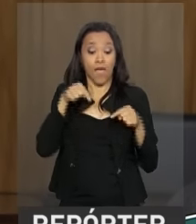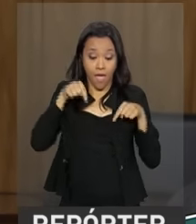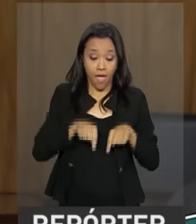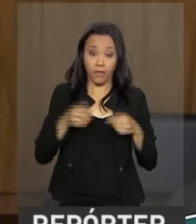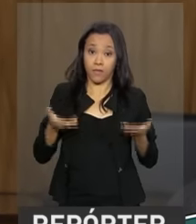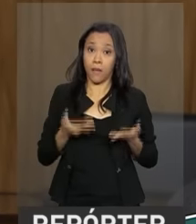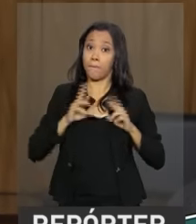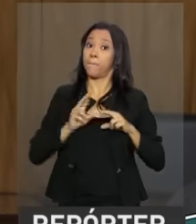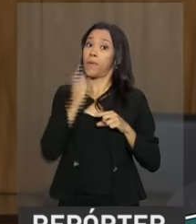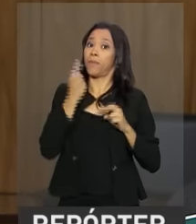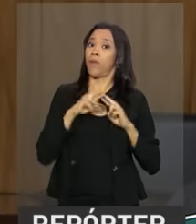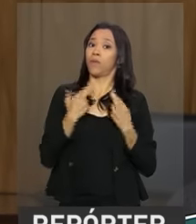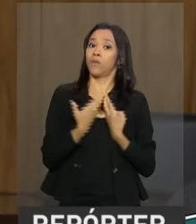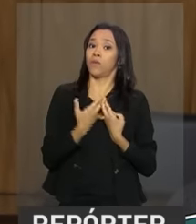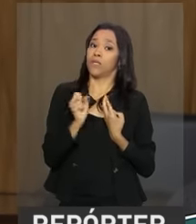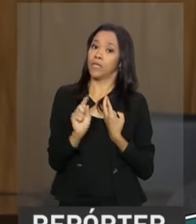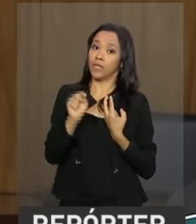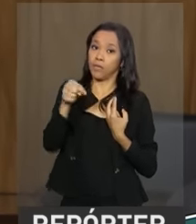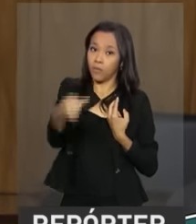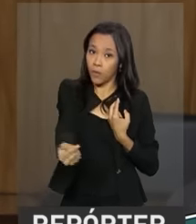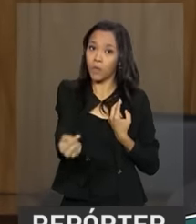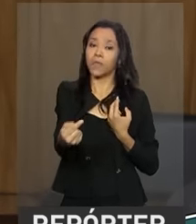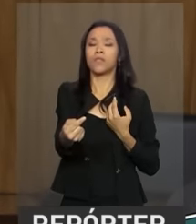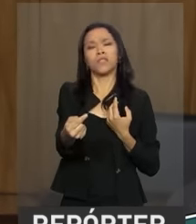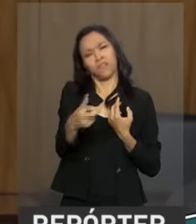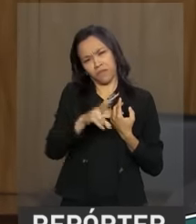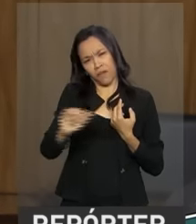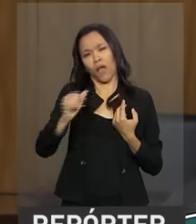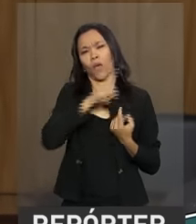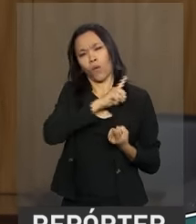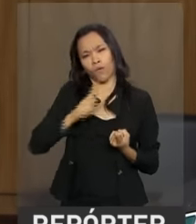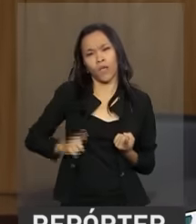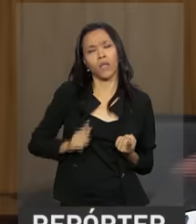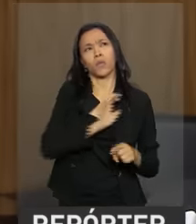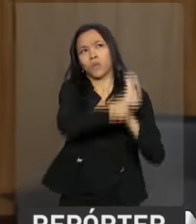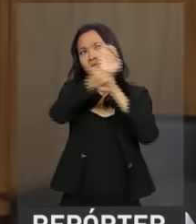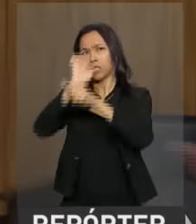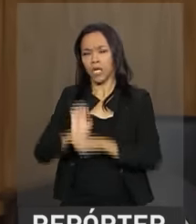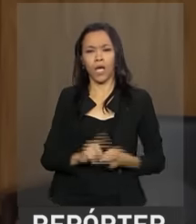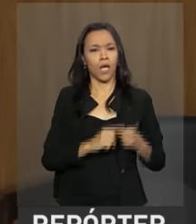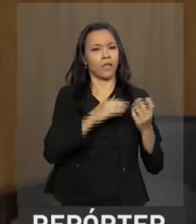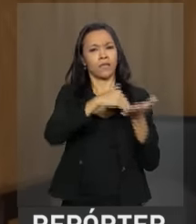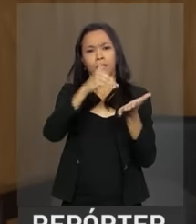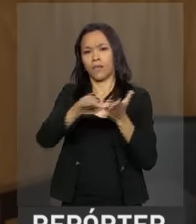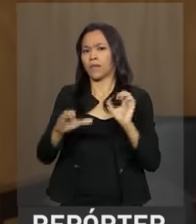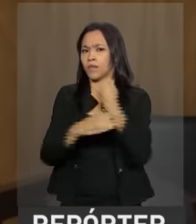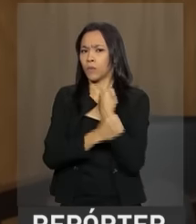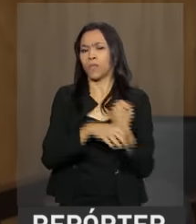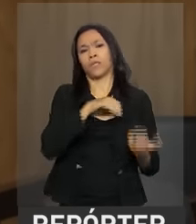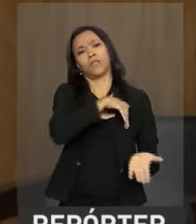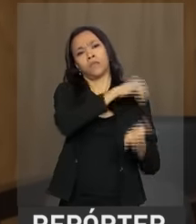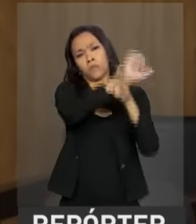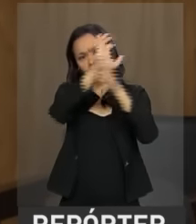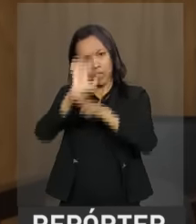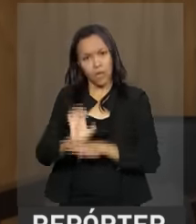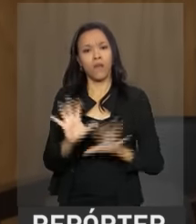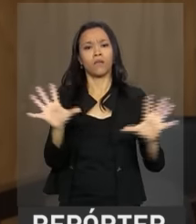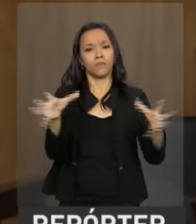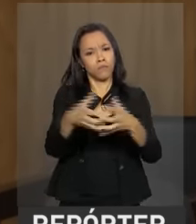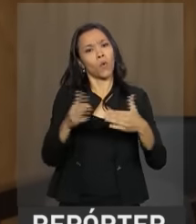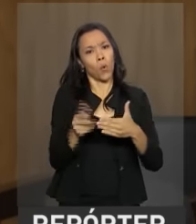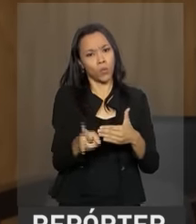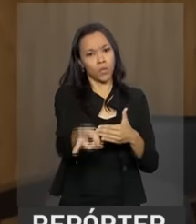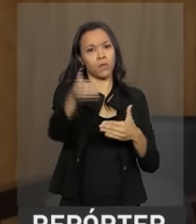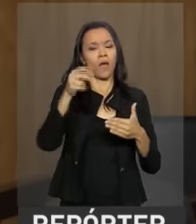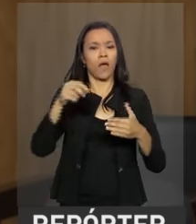reunião. Ao depois, reunir-se-ão governadores, secretários de segurança, etc., que vão continuar a